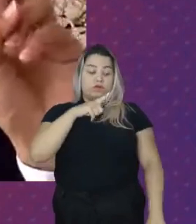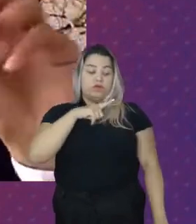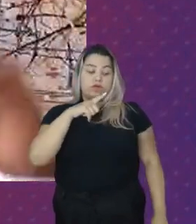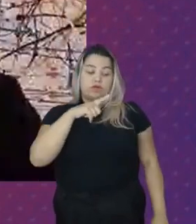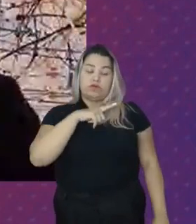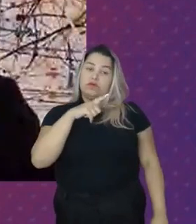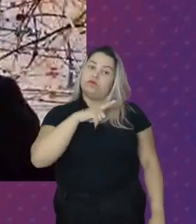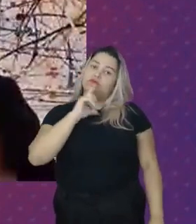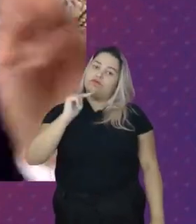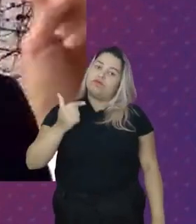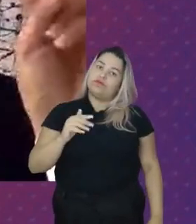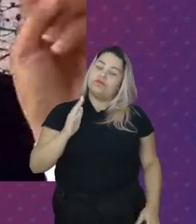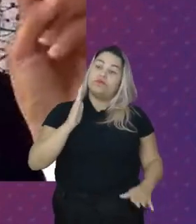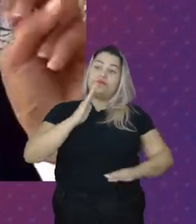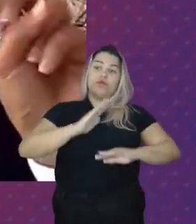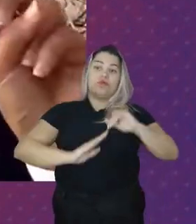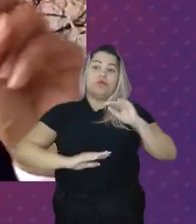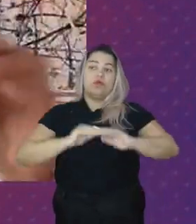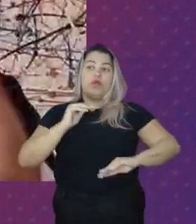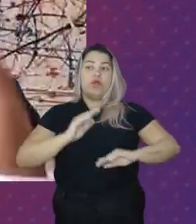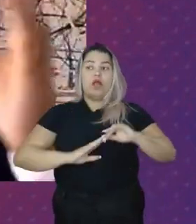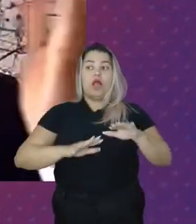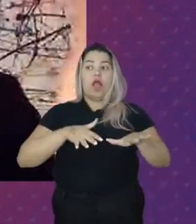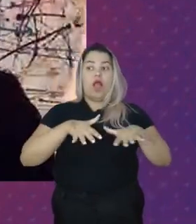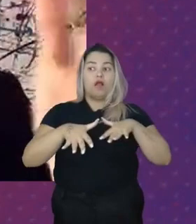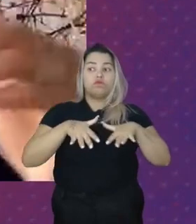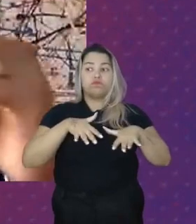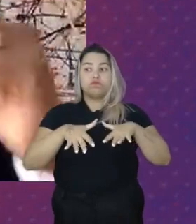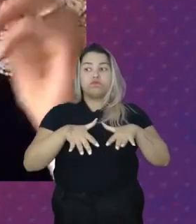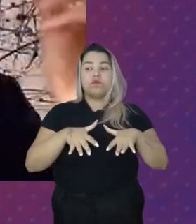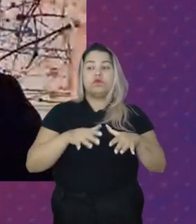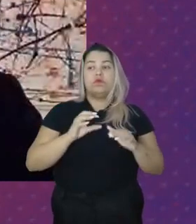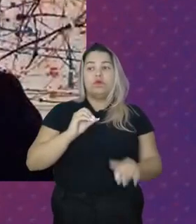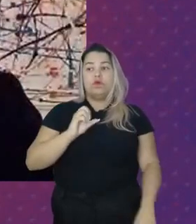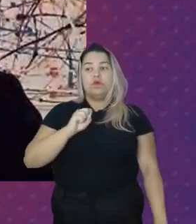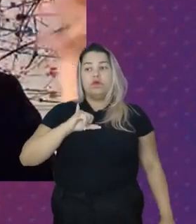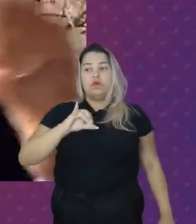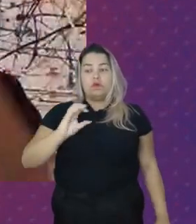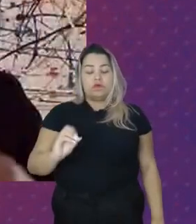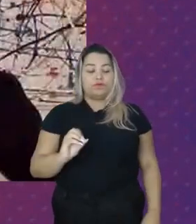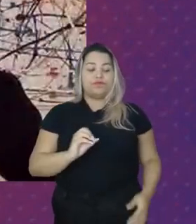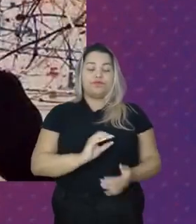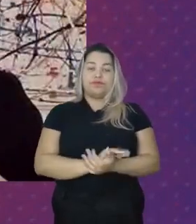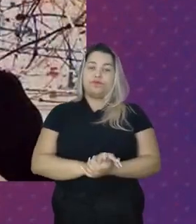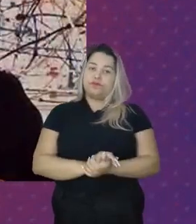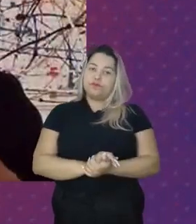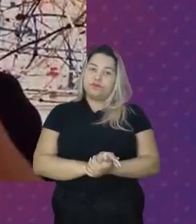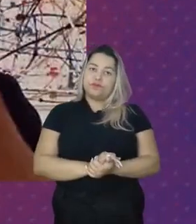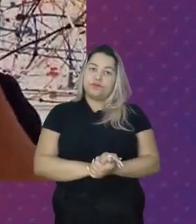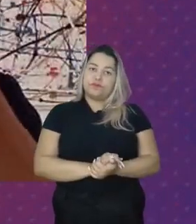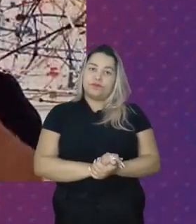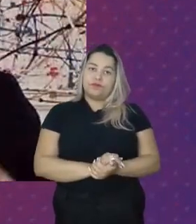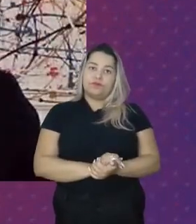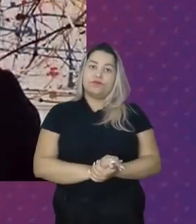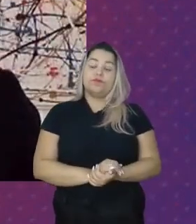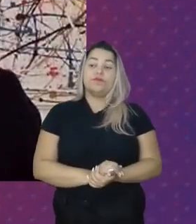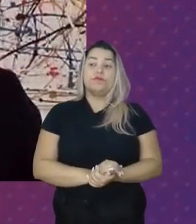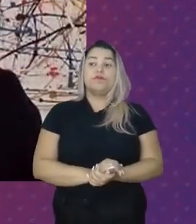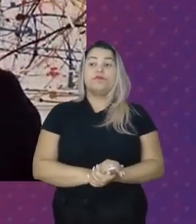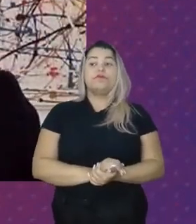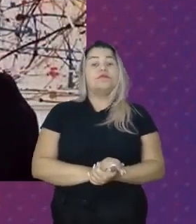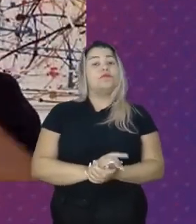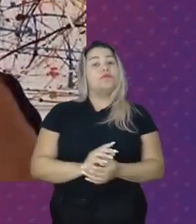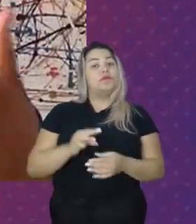maus hábitos, como a mobilidade, como o ócio, como o roubo. Então, as